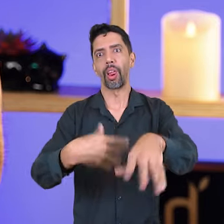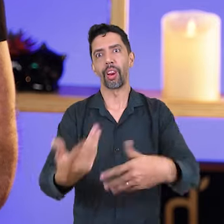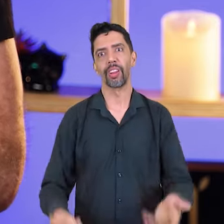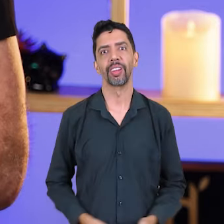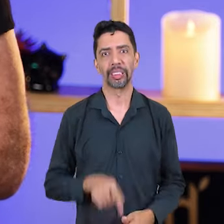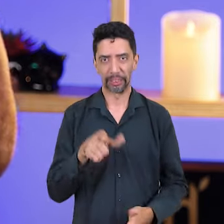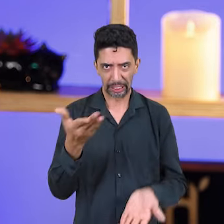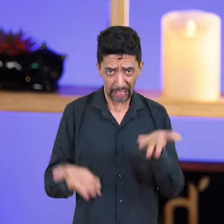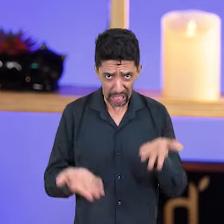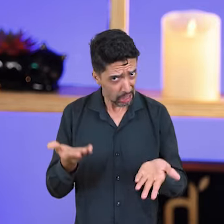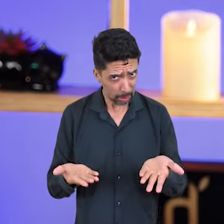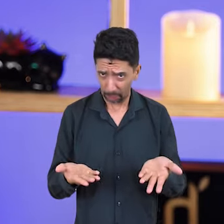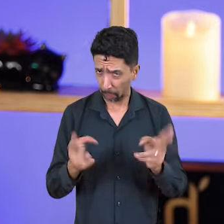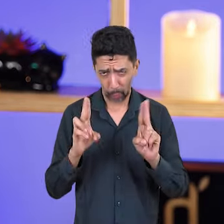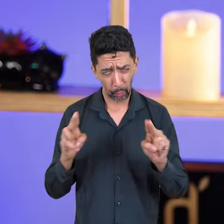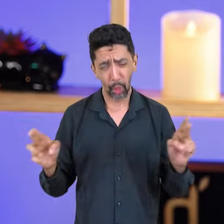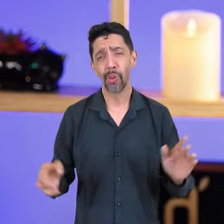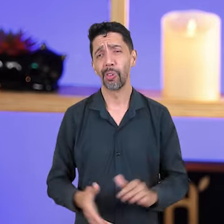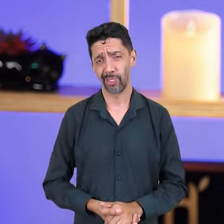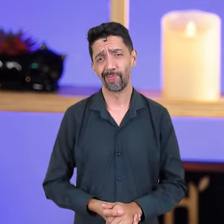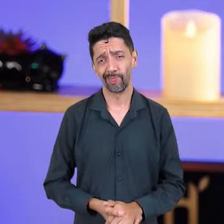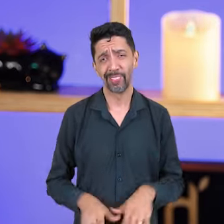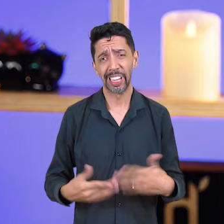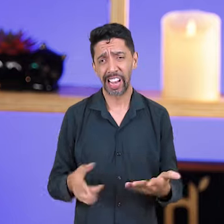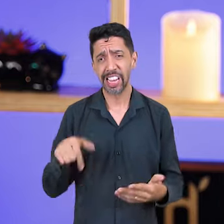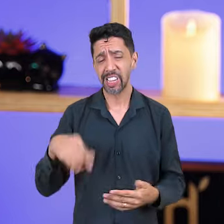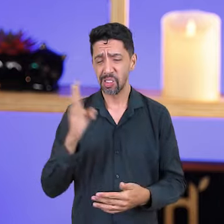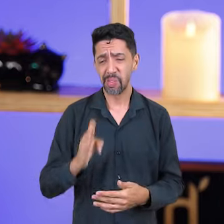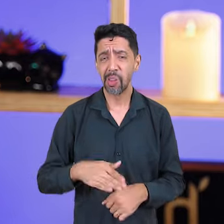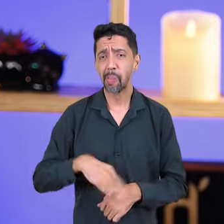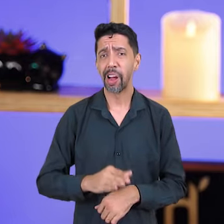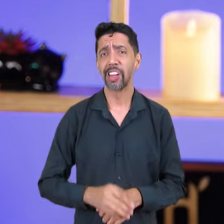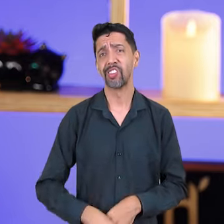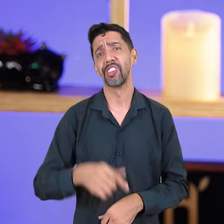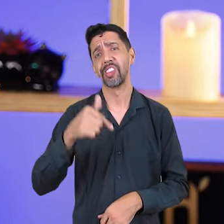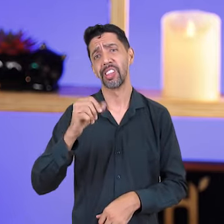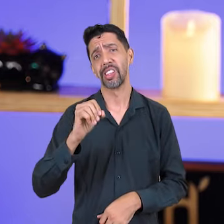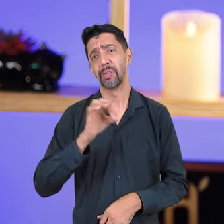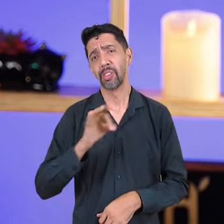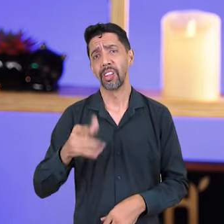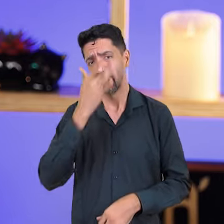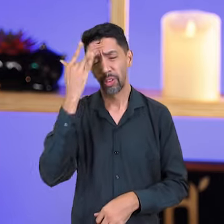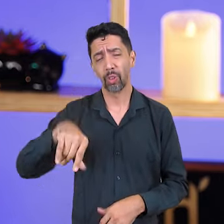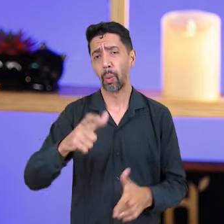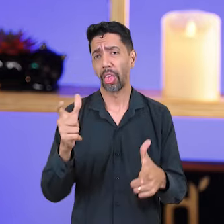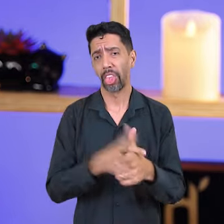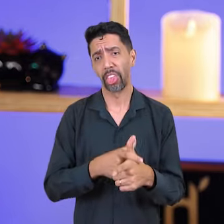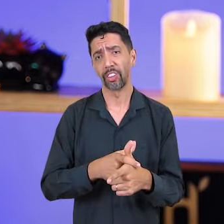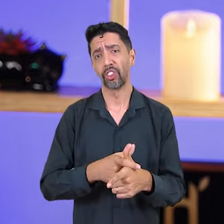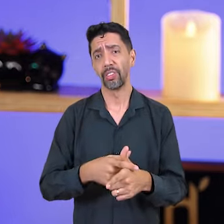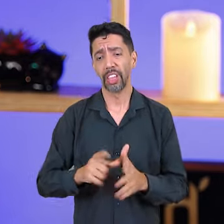dos mais de 70 milhões de brasileiros inadimplentes, que estão com seus nomes negativados, por que não dizer nome